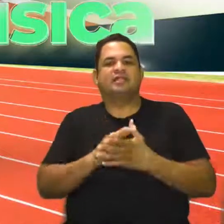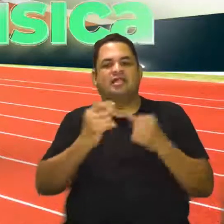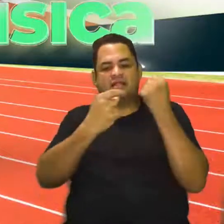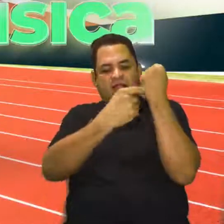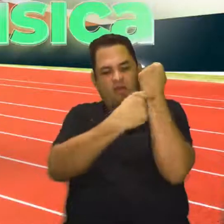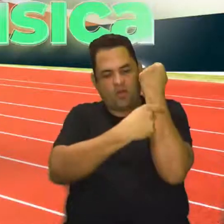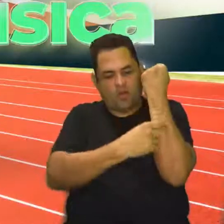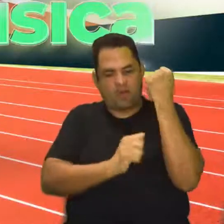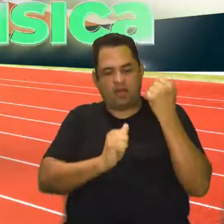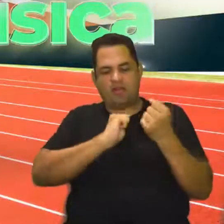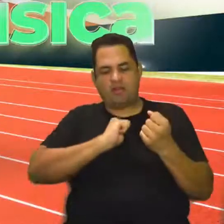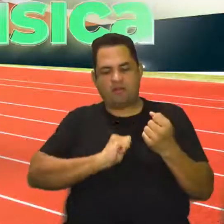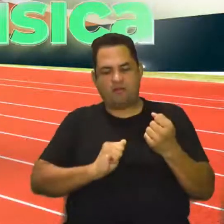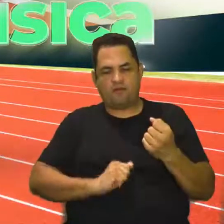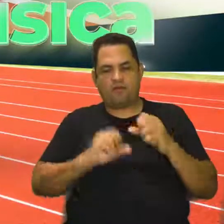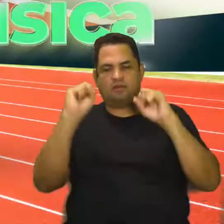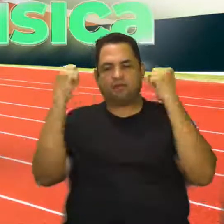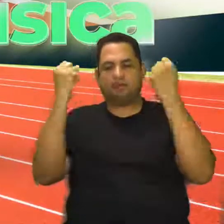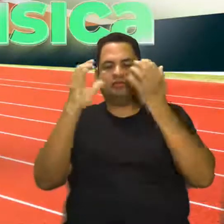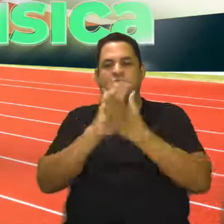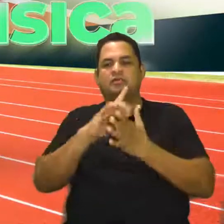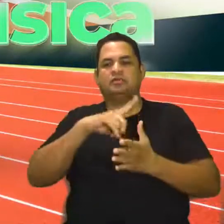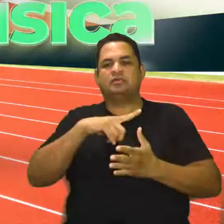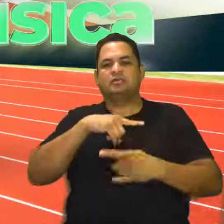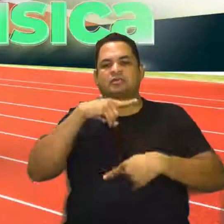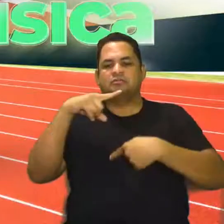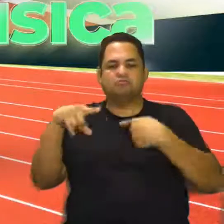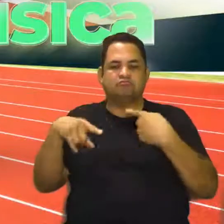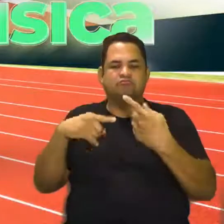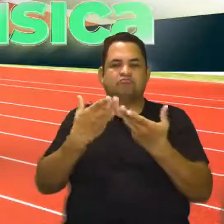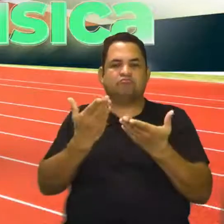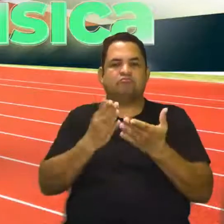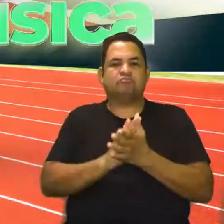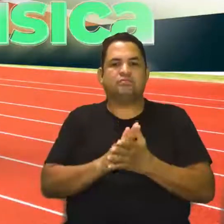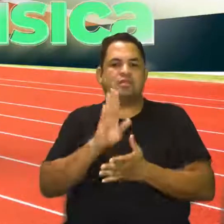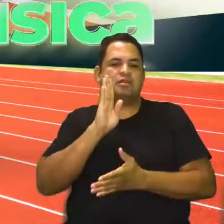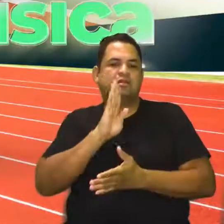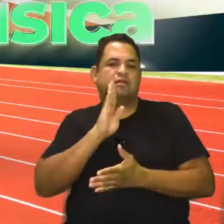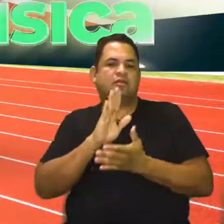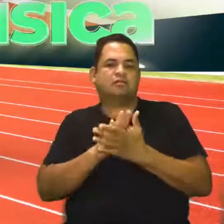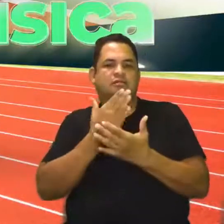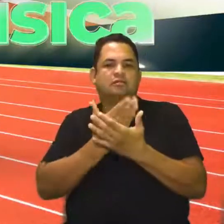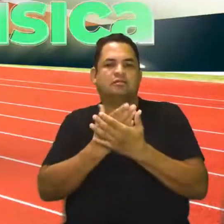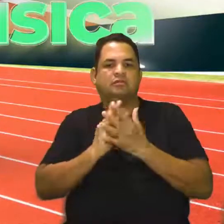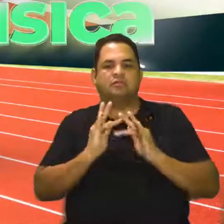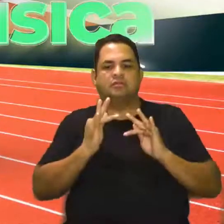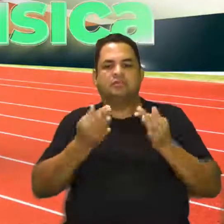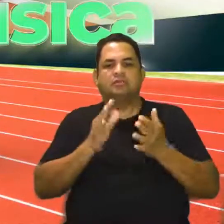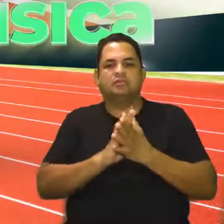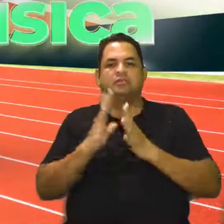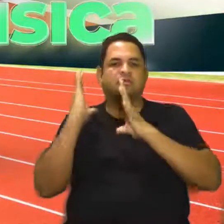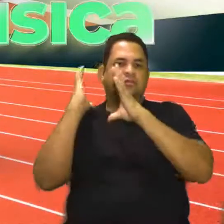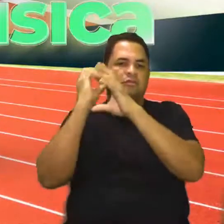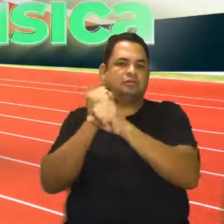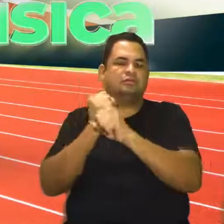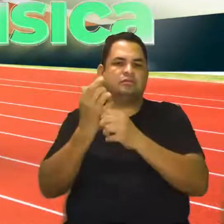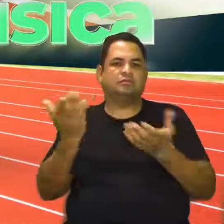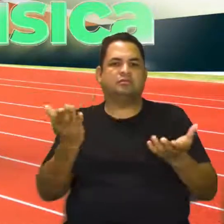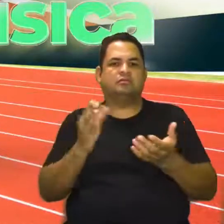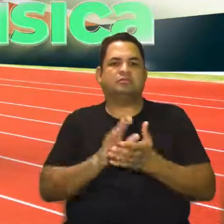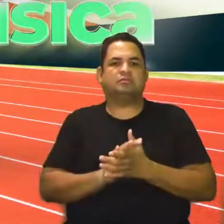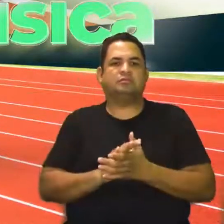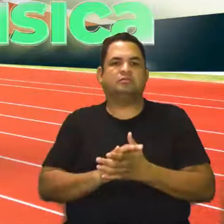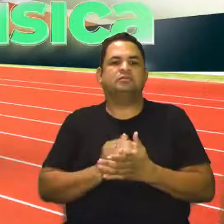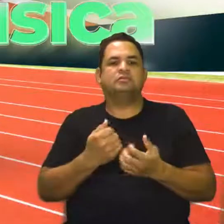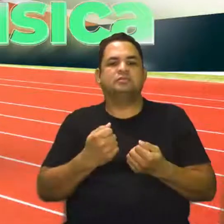anatômica da educação física. Então, a gente tem uma abordagem bem legal dessa aula, fechando a nossa revisão. E eu tenho certeza que